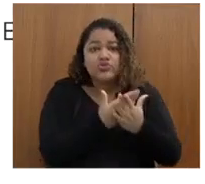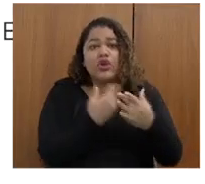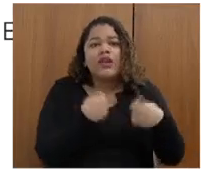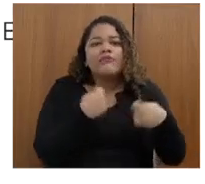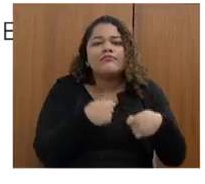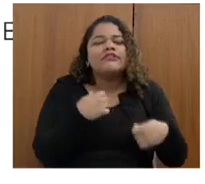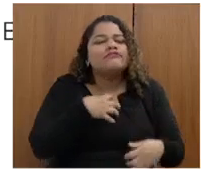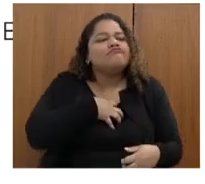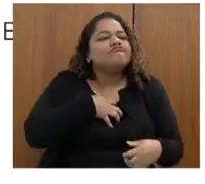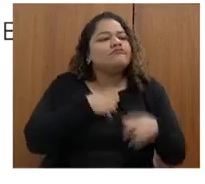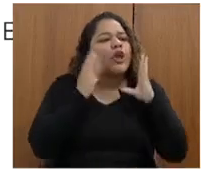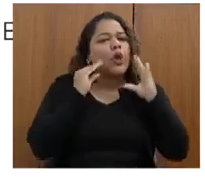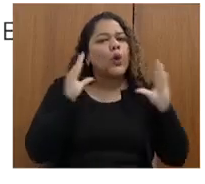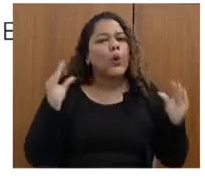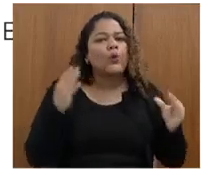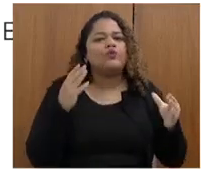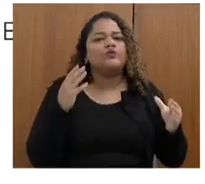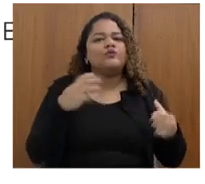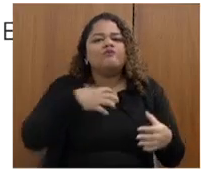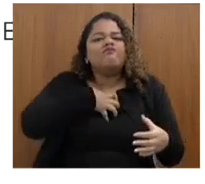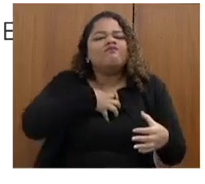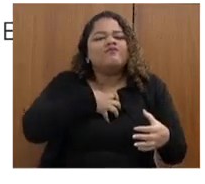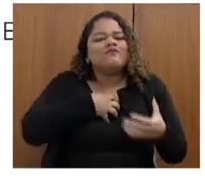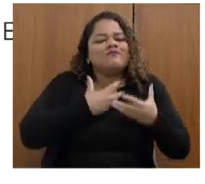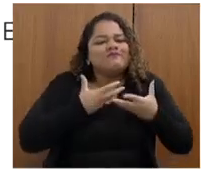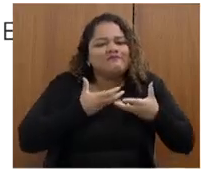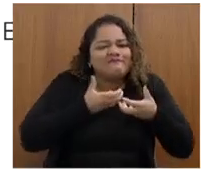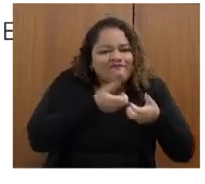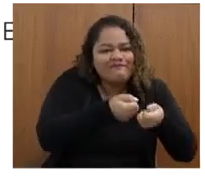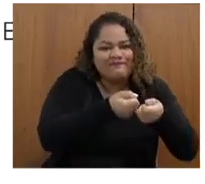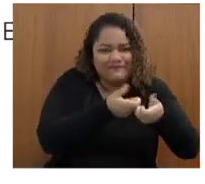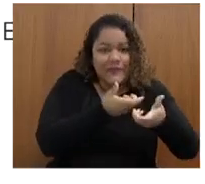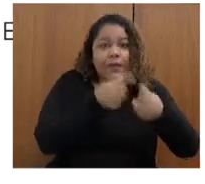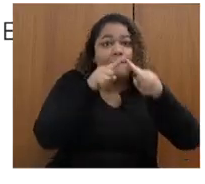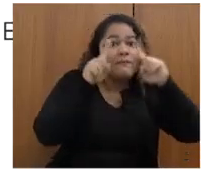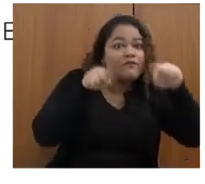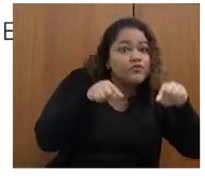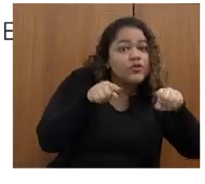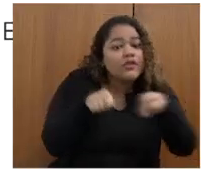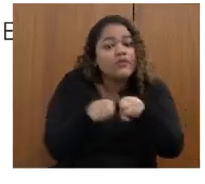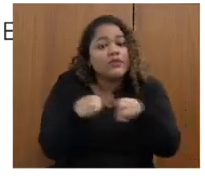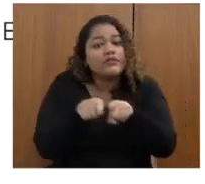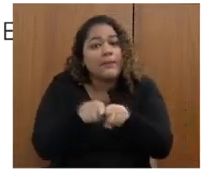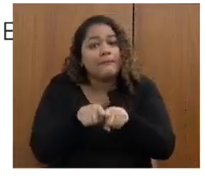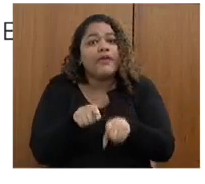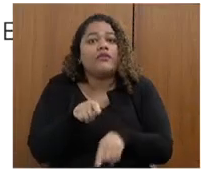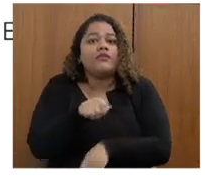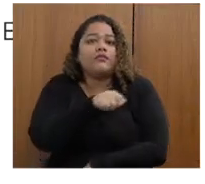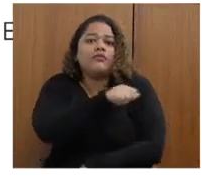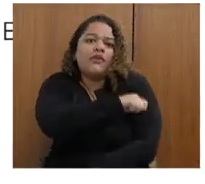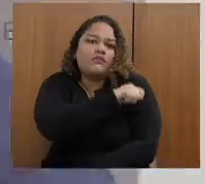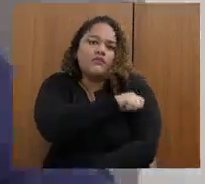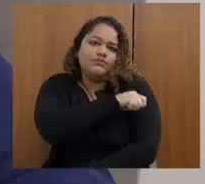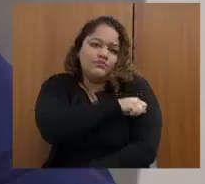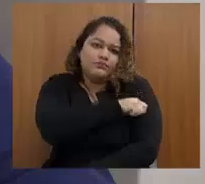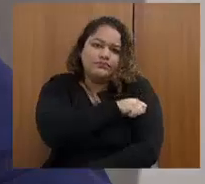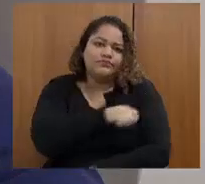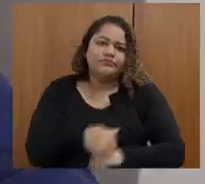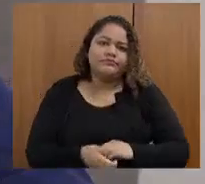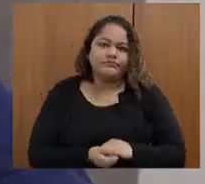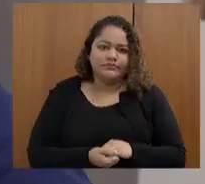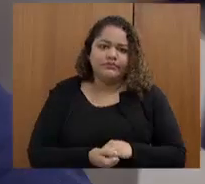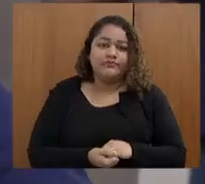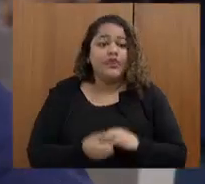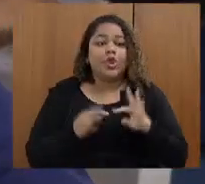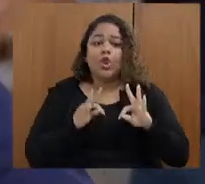tem que estar ser acolhedora para servidores e para também os estudantes